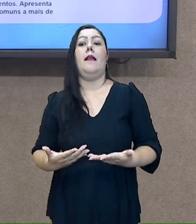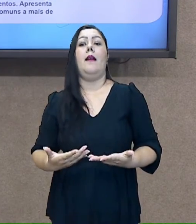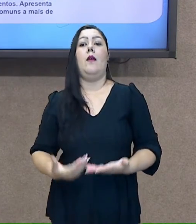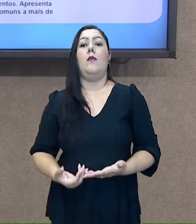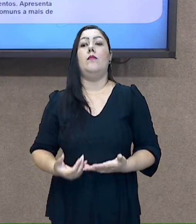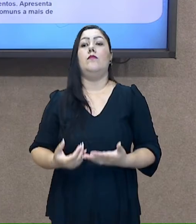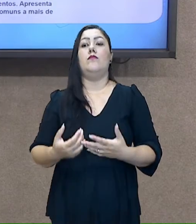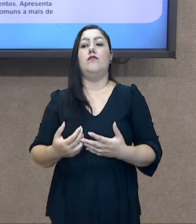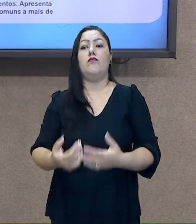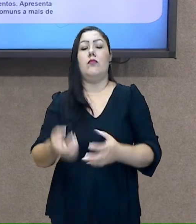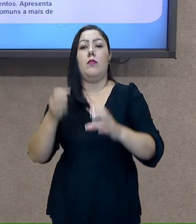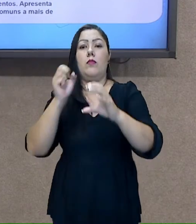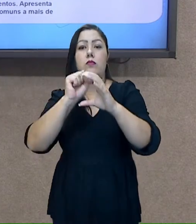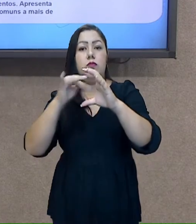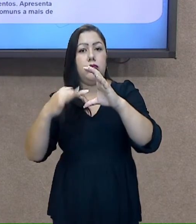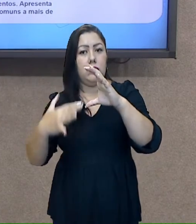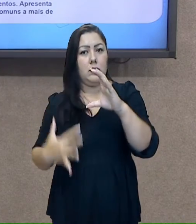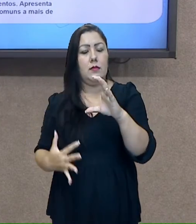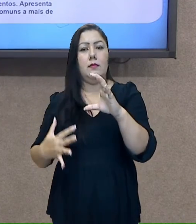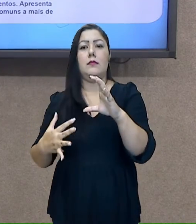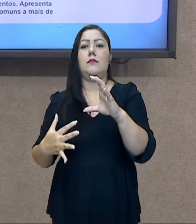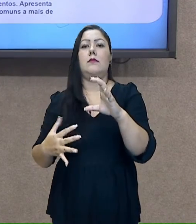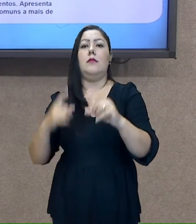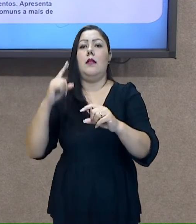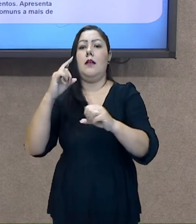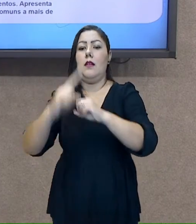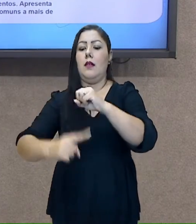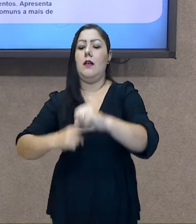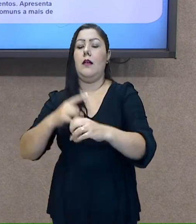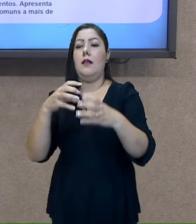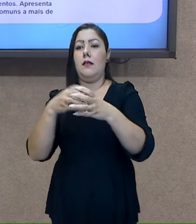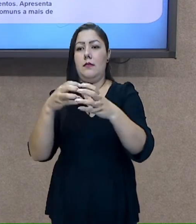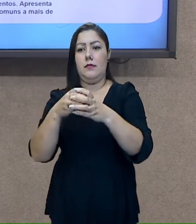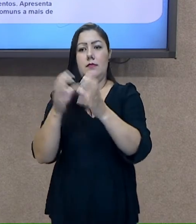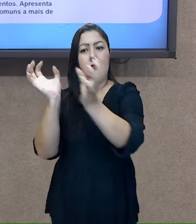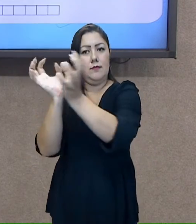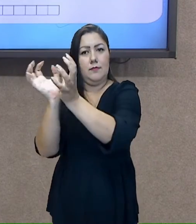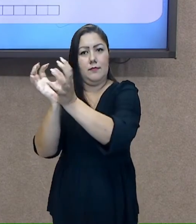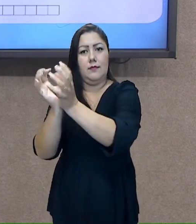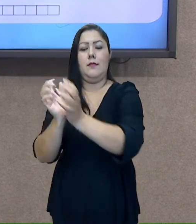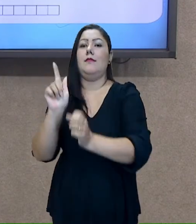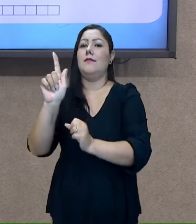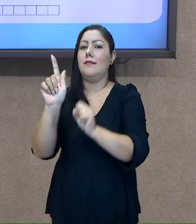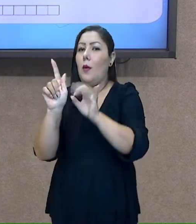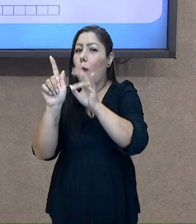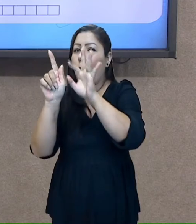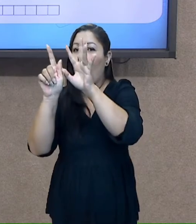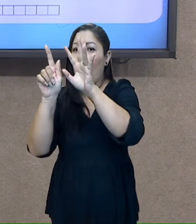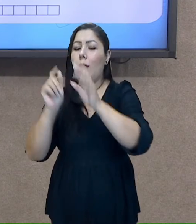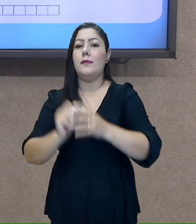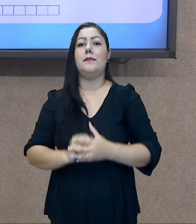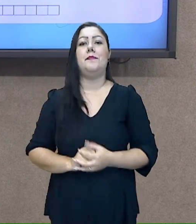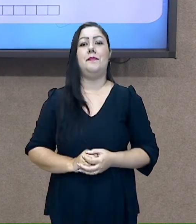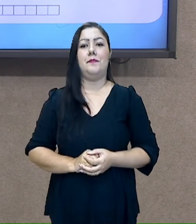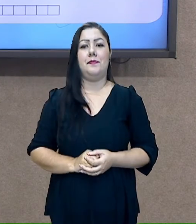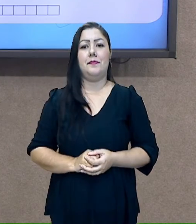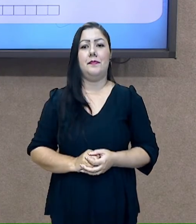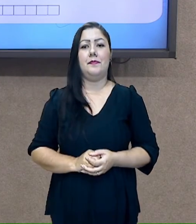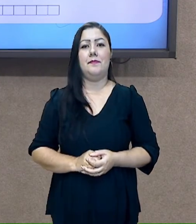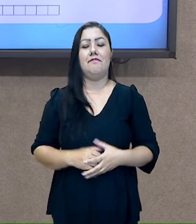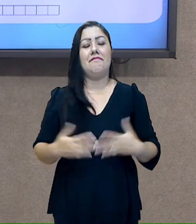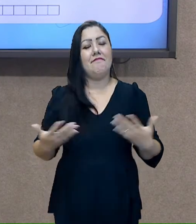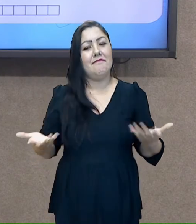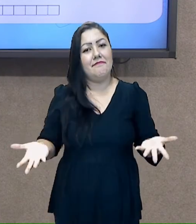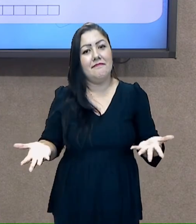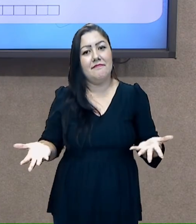que apresentam essas propriedades estão incluídos ali nos gases nobres.